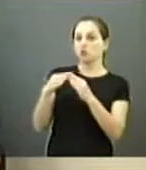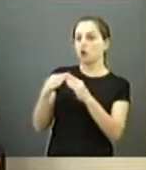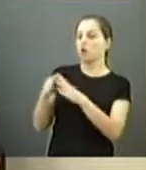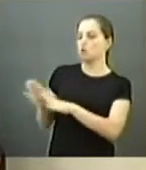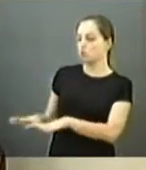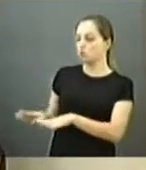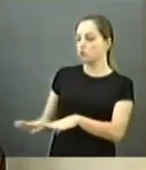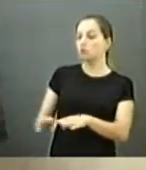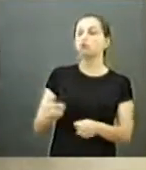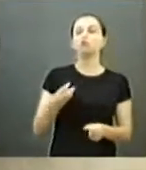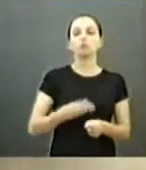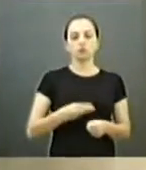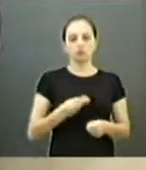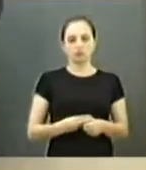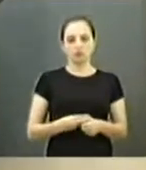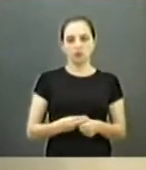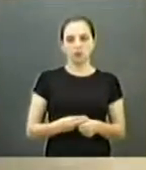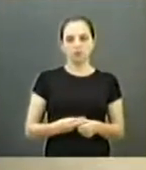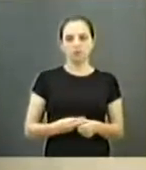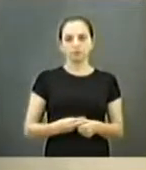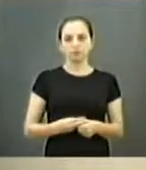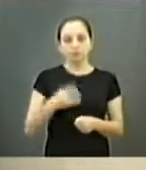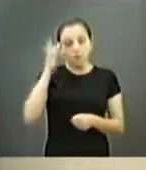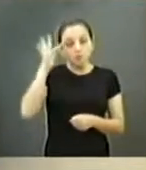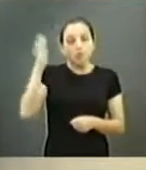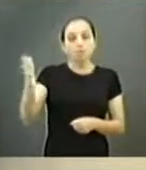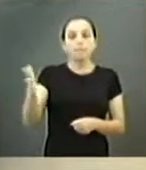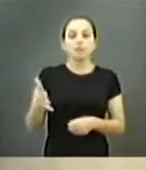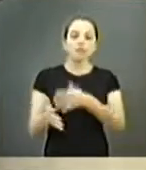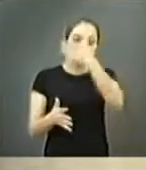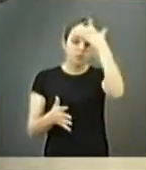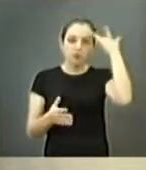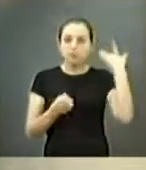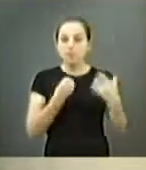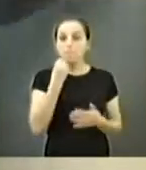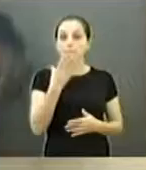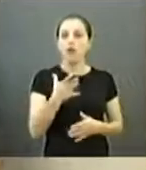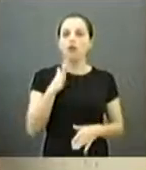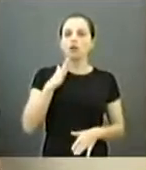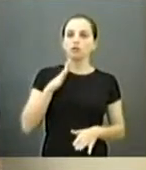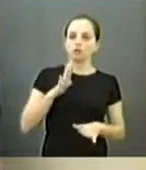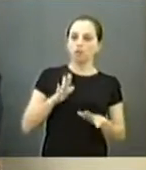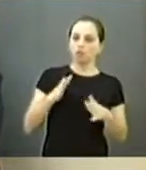público. Principalmente pessoas de bem que estão lá em casa esperando do SUS,